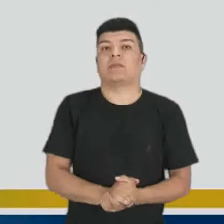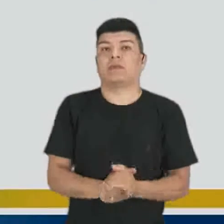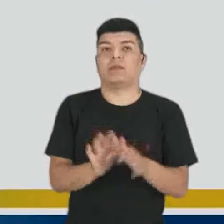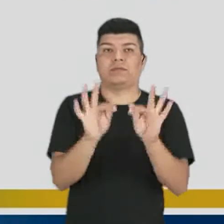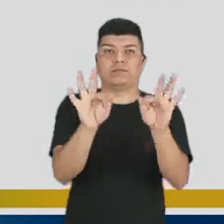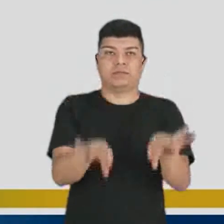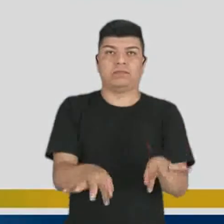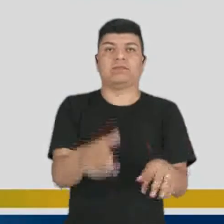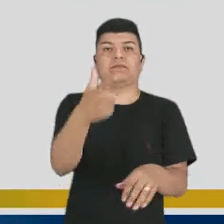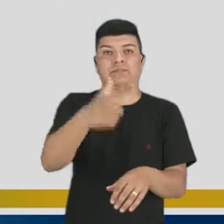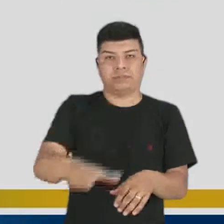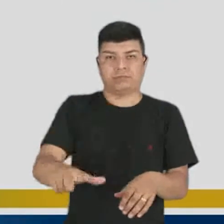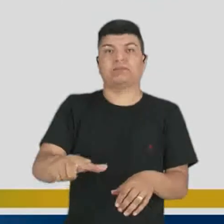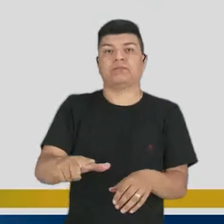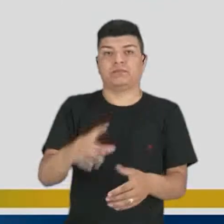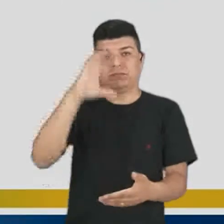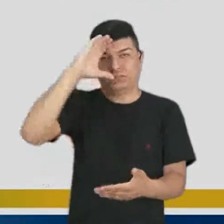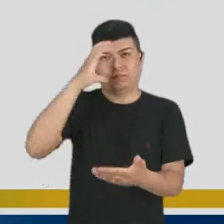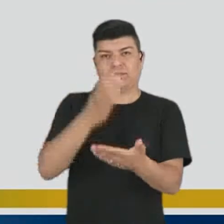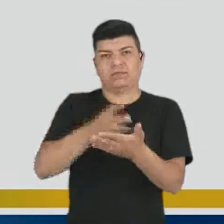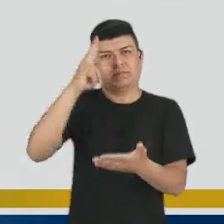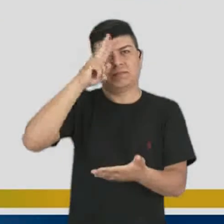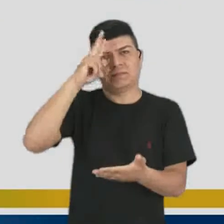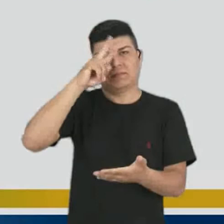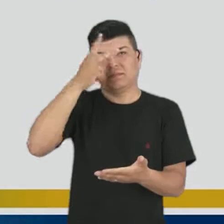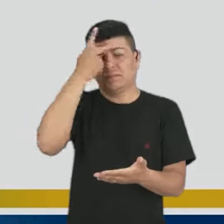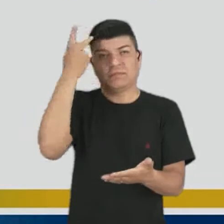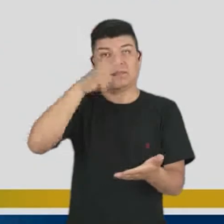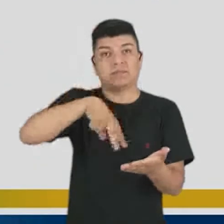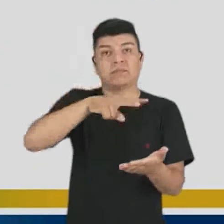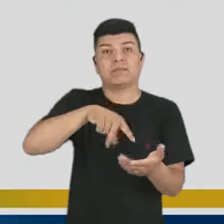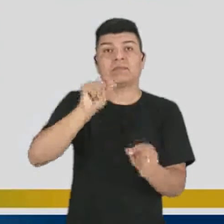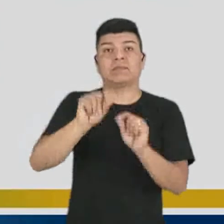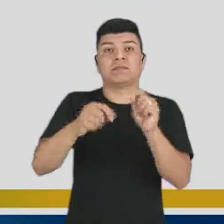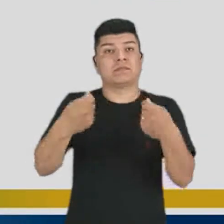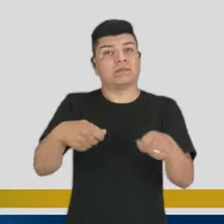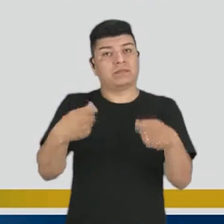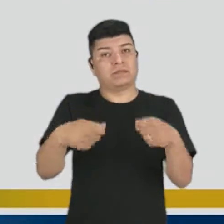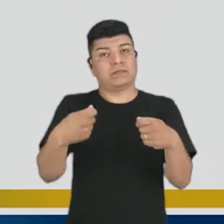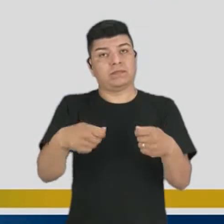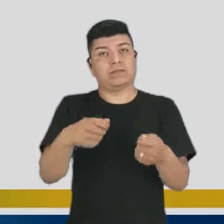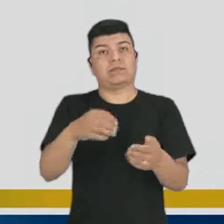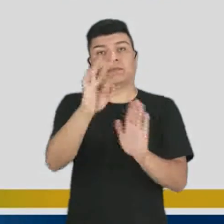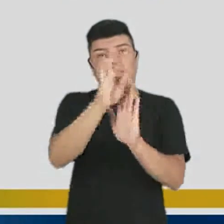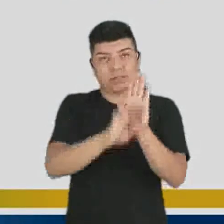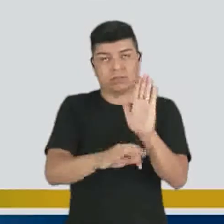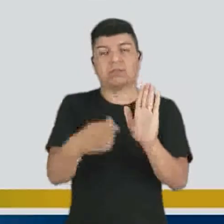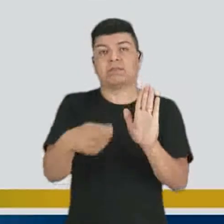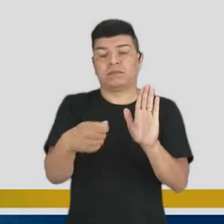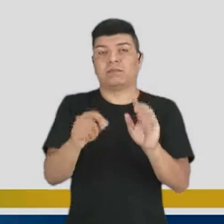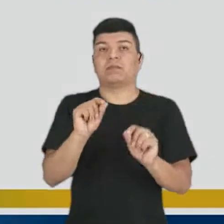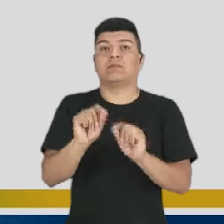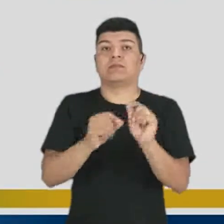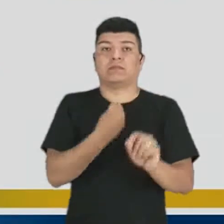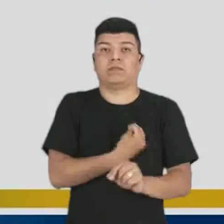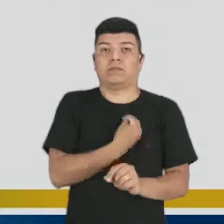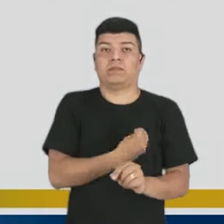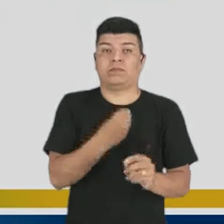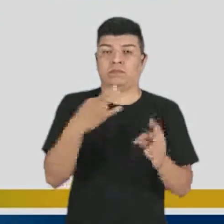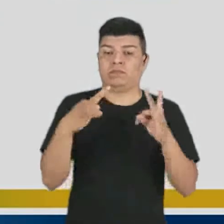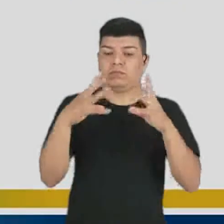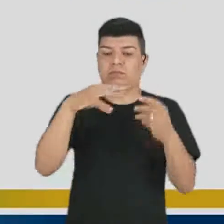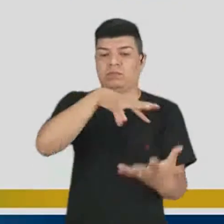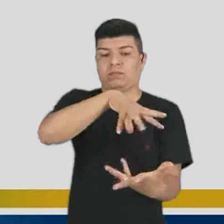autor também reafirma a sua tese, ele relembra ao leitor a sua tese. Você deve fazer isso no seu texto. Ele diz a sobrevivência de